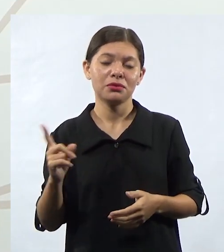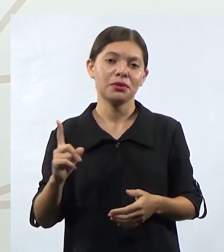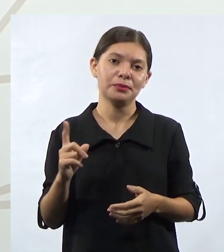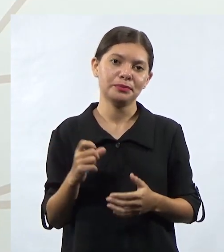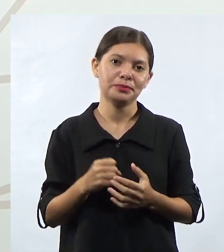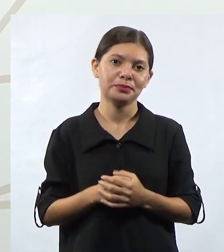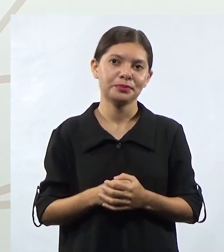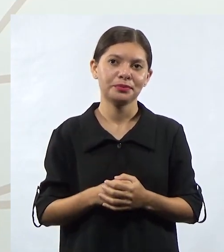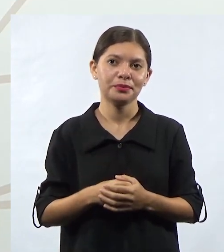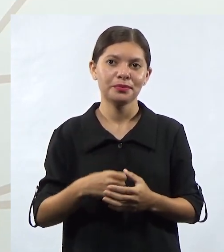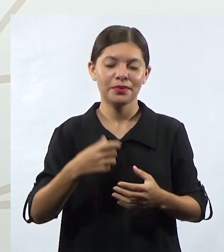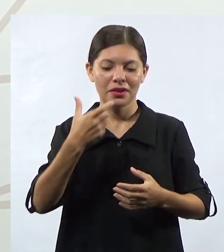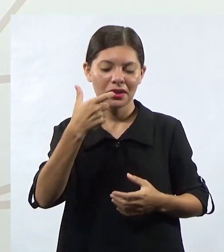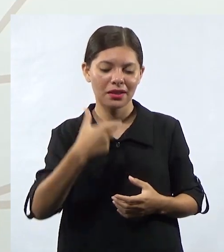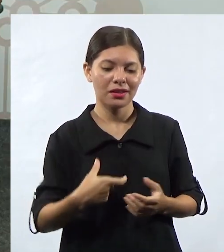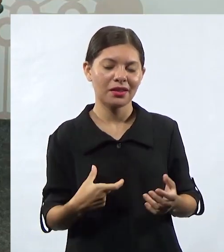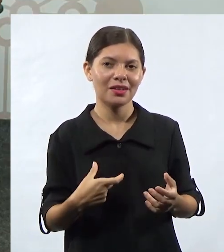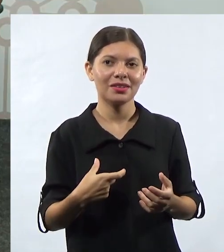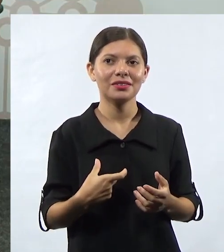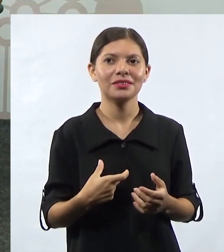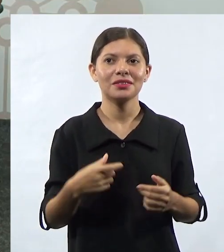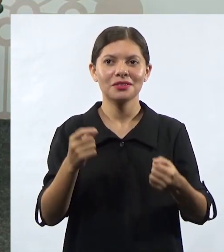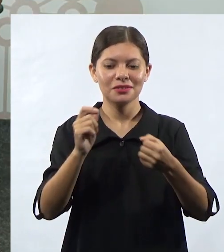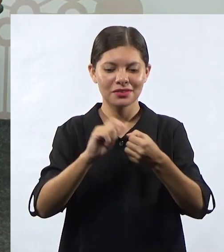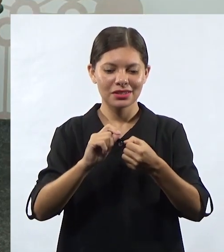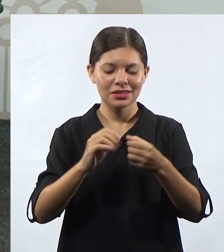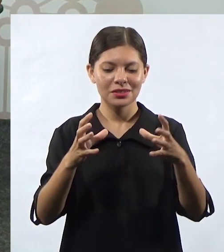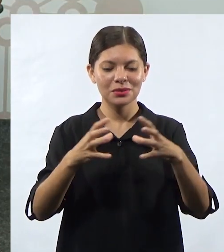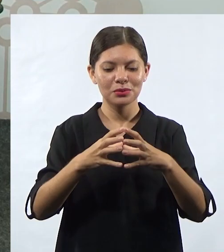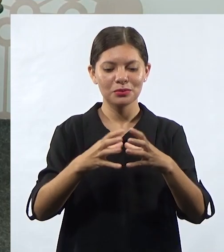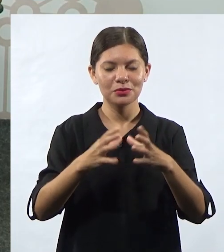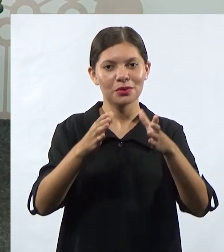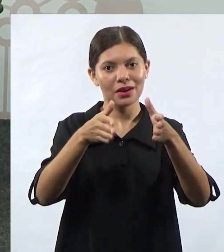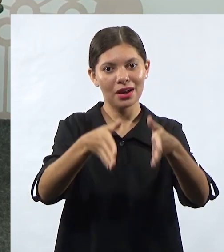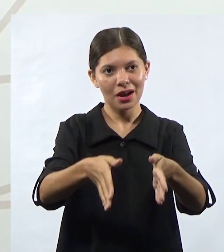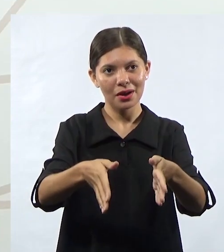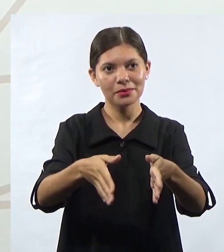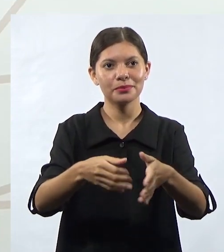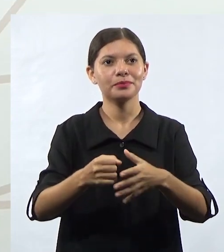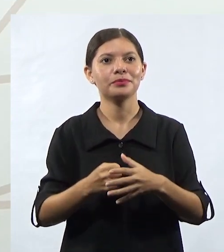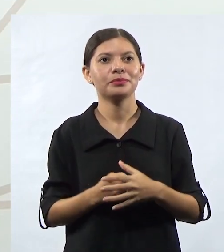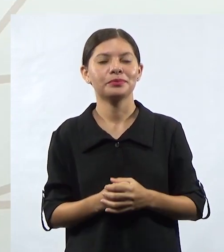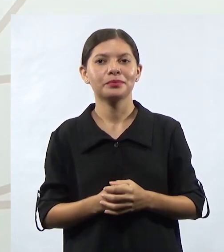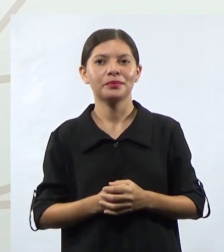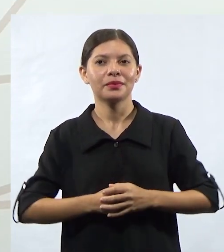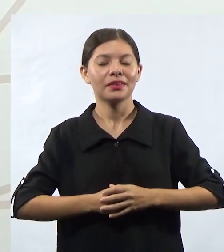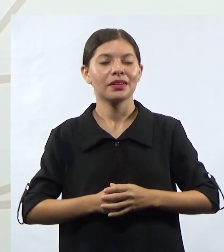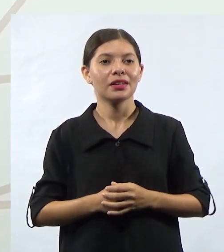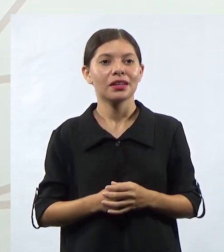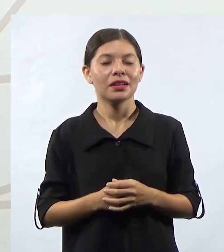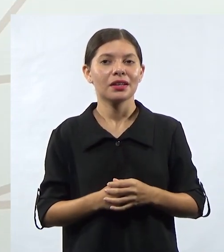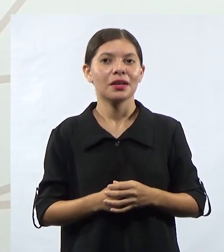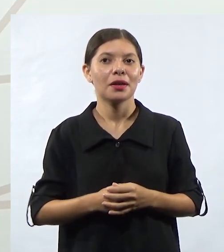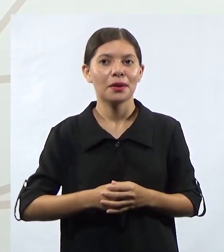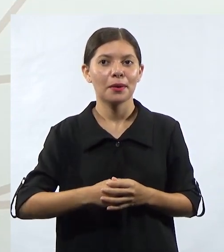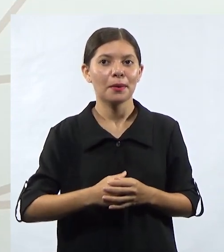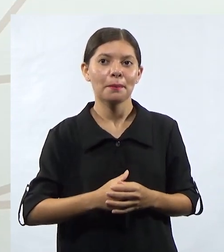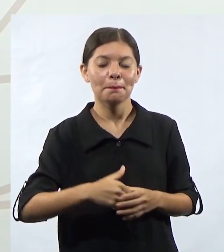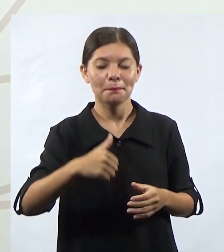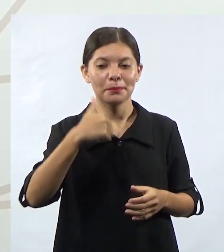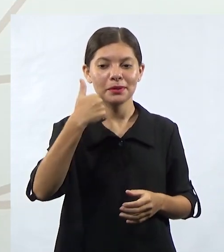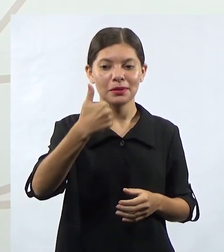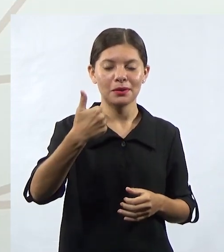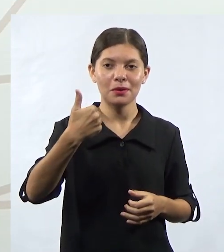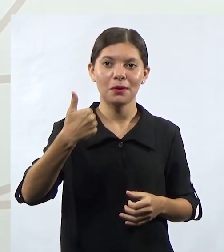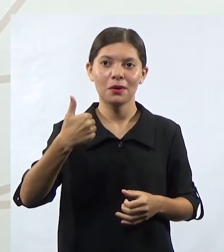Mas se eu for fazer, né, um grupo focal, professor, eu prefiro fazer pessoalmente,